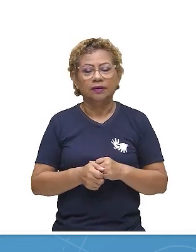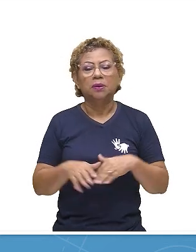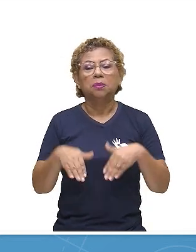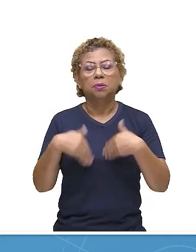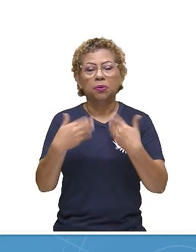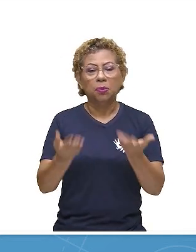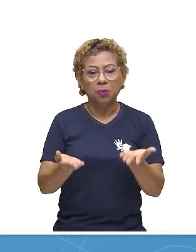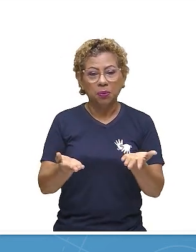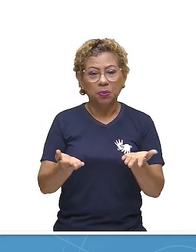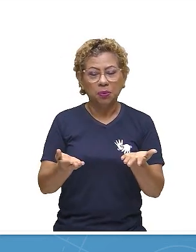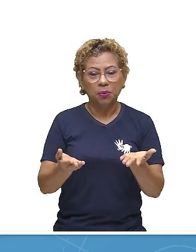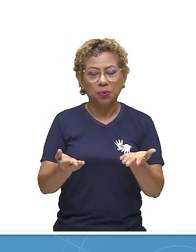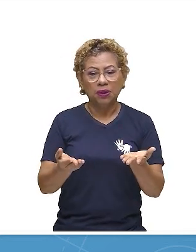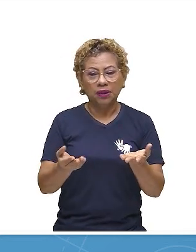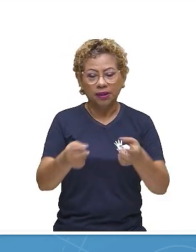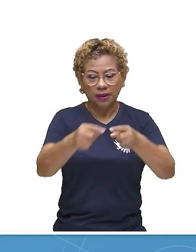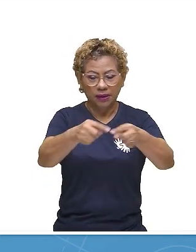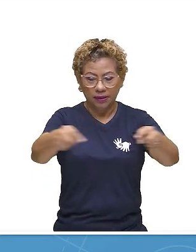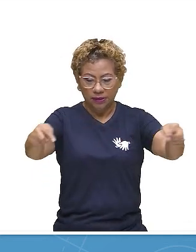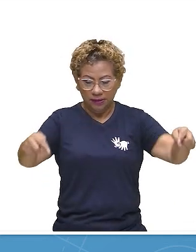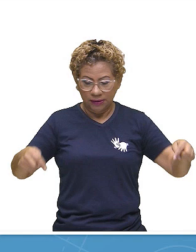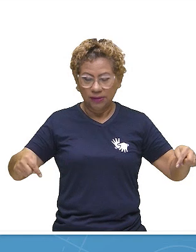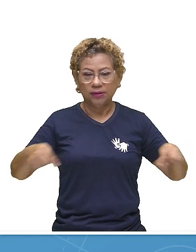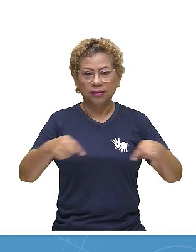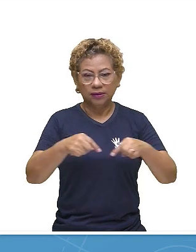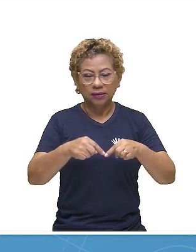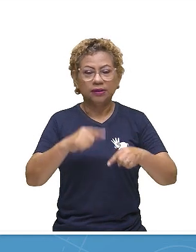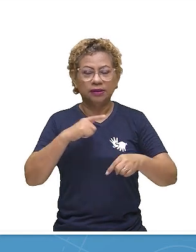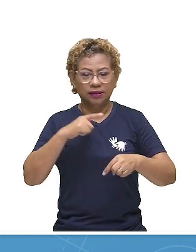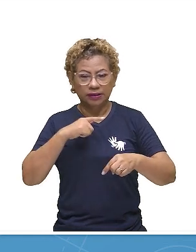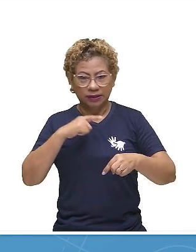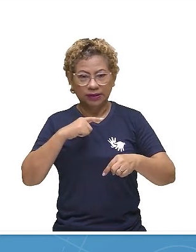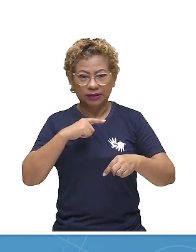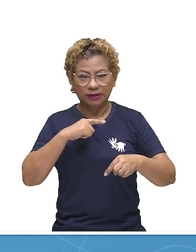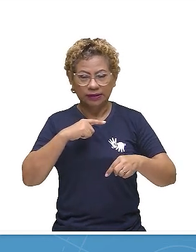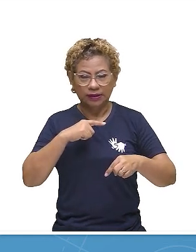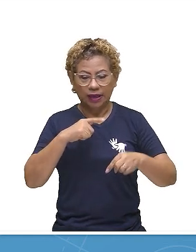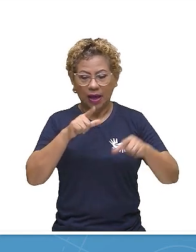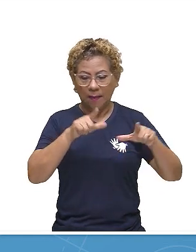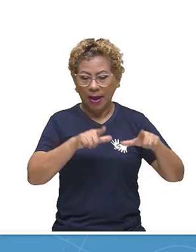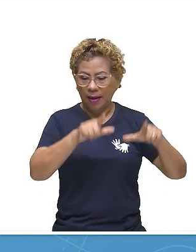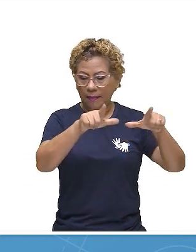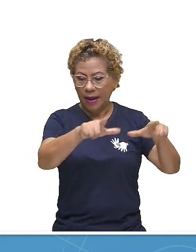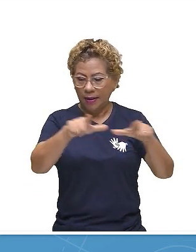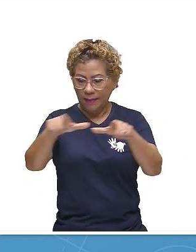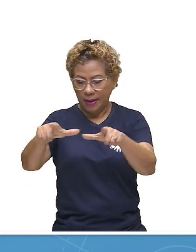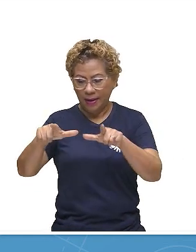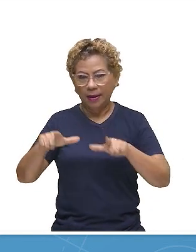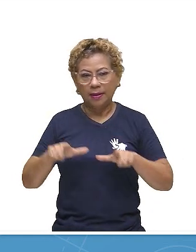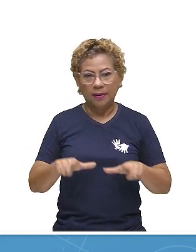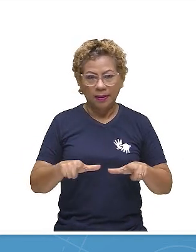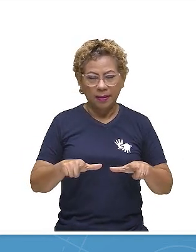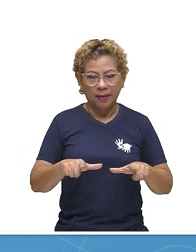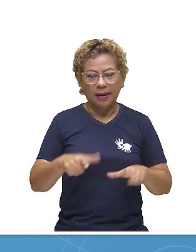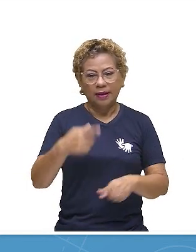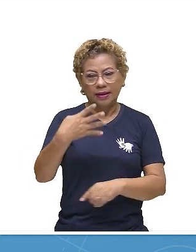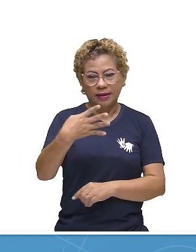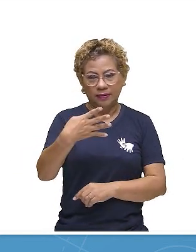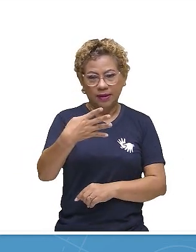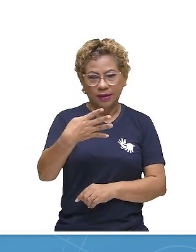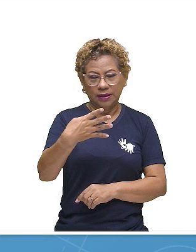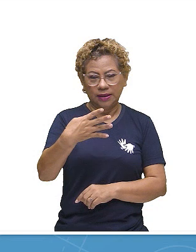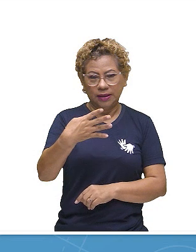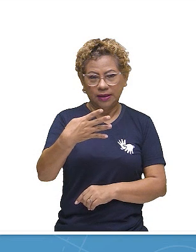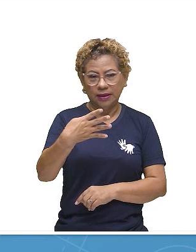de 49 metros quadrados de área? Né, quando a gente está trabalhando questões assim contextualizadas, né, volta e meia,